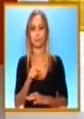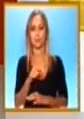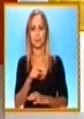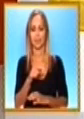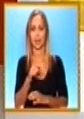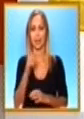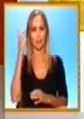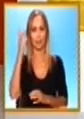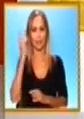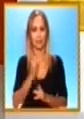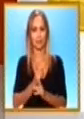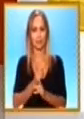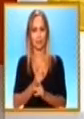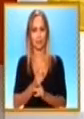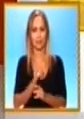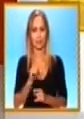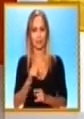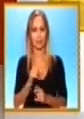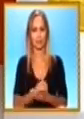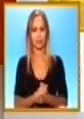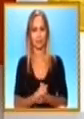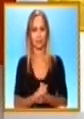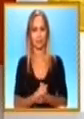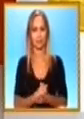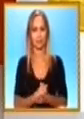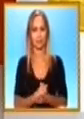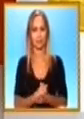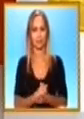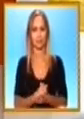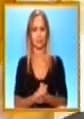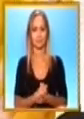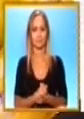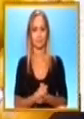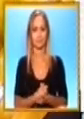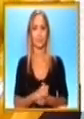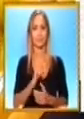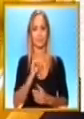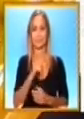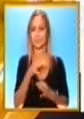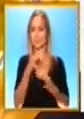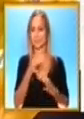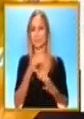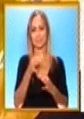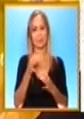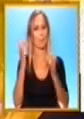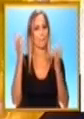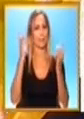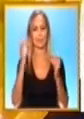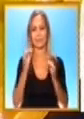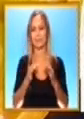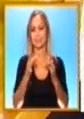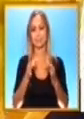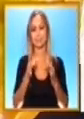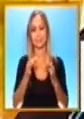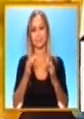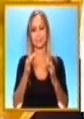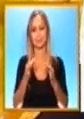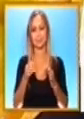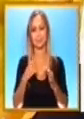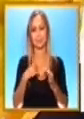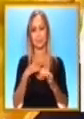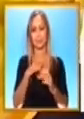suas. Continua, não é? Essa bem, cara disse tudo. Se são sim. É que não falhava.